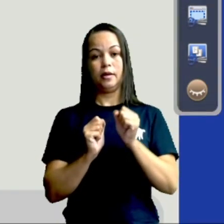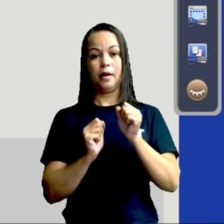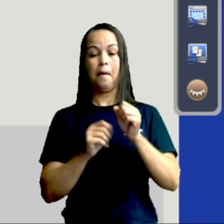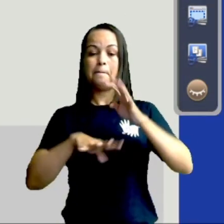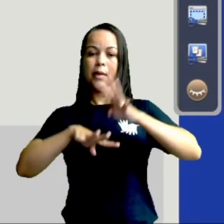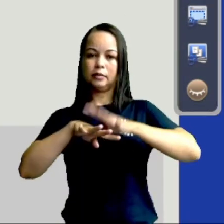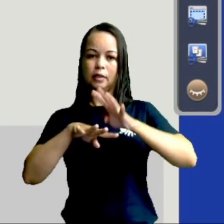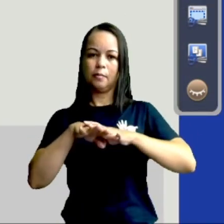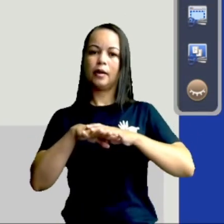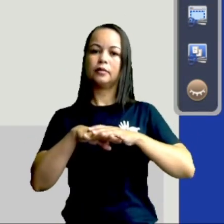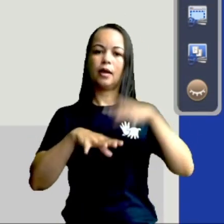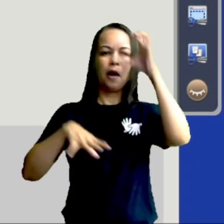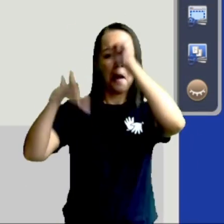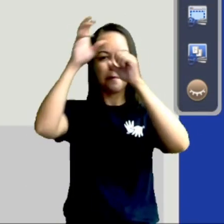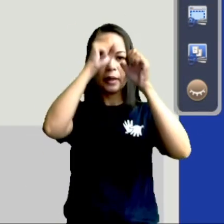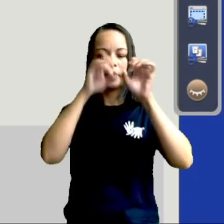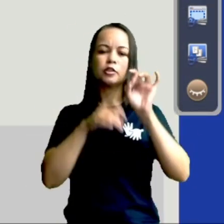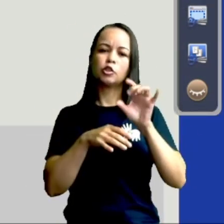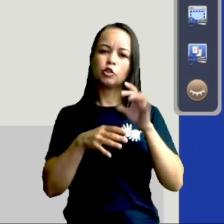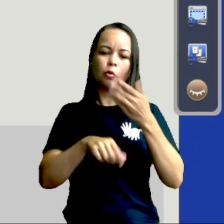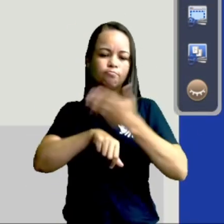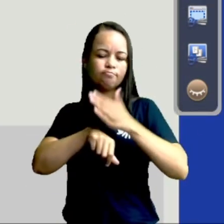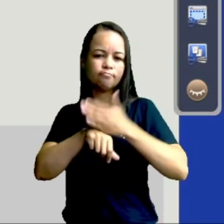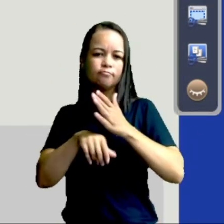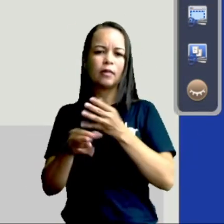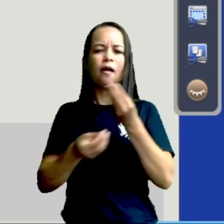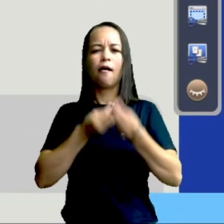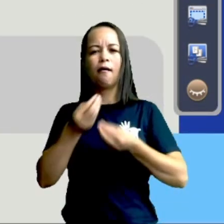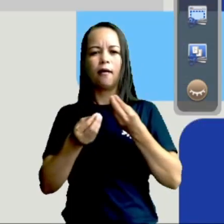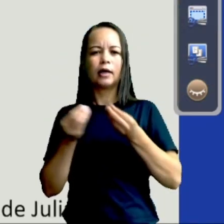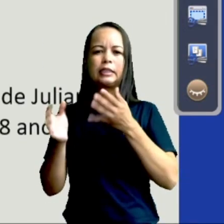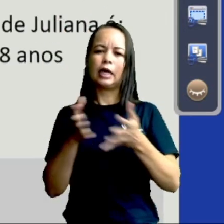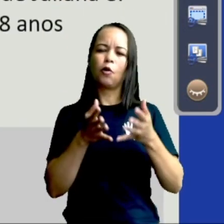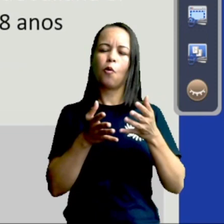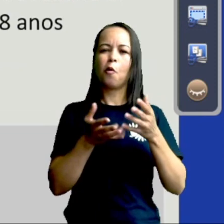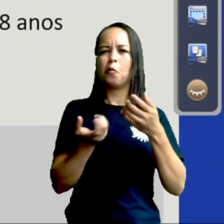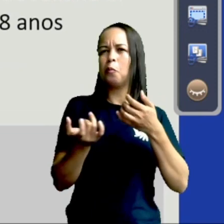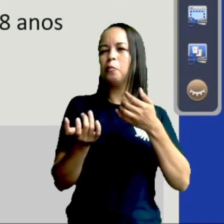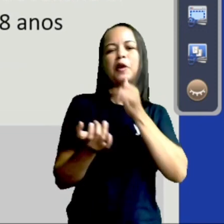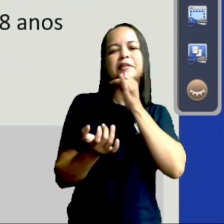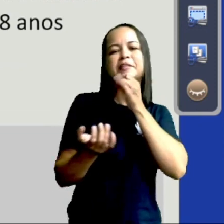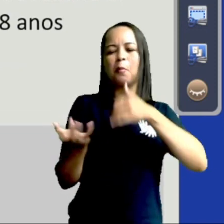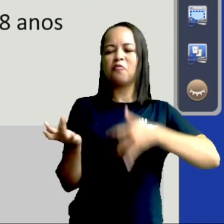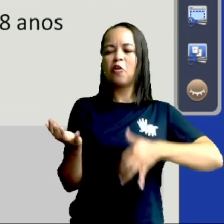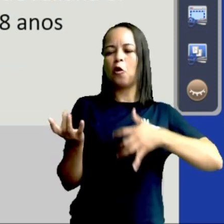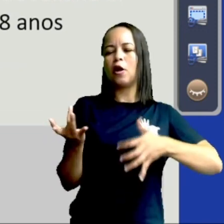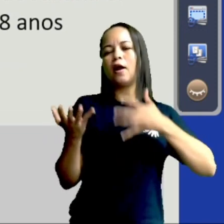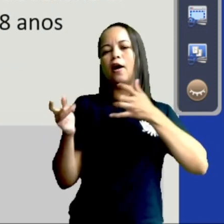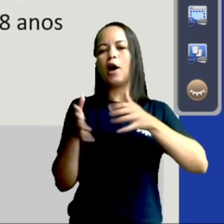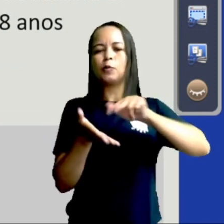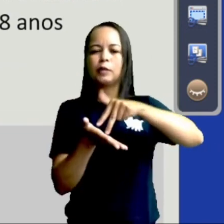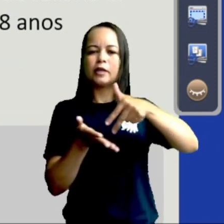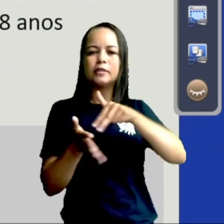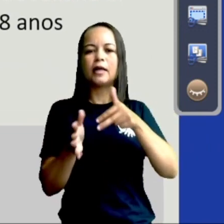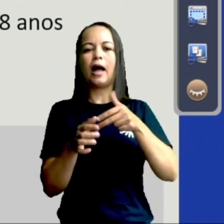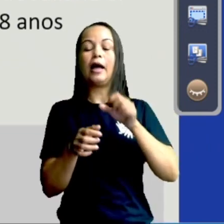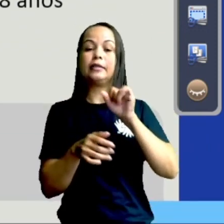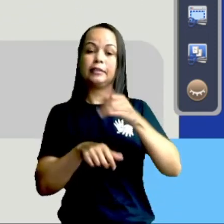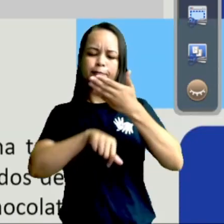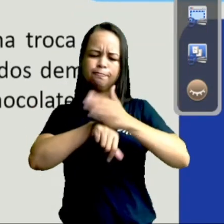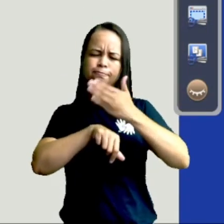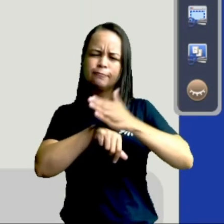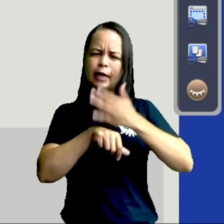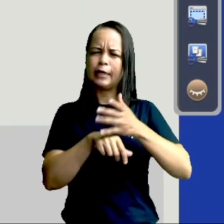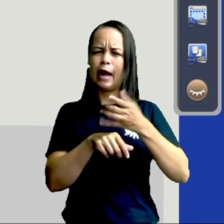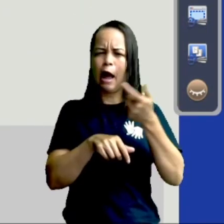aprende treinando, é como tocar violão, é como dançar. Se a gente não treinar, a gente não aprende, tá? Dei um print